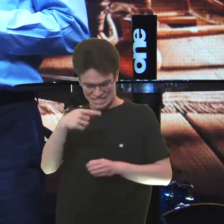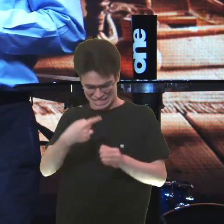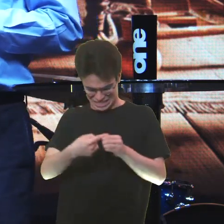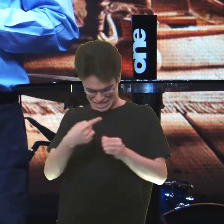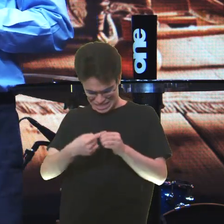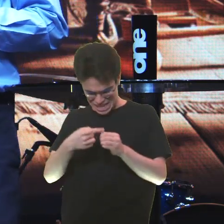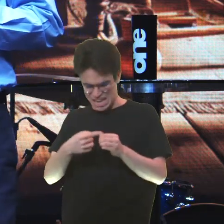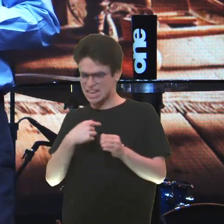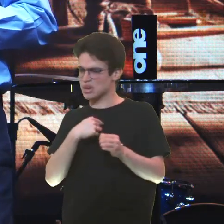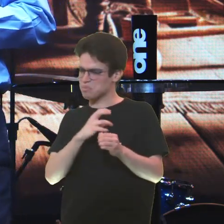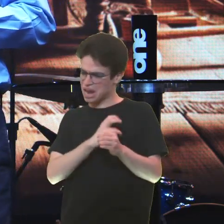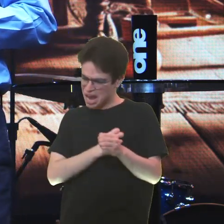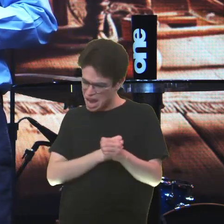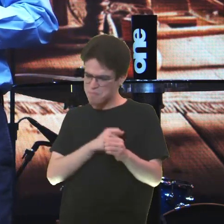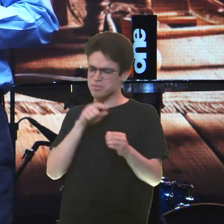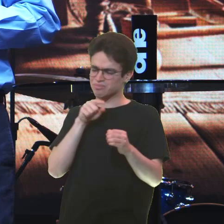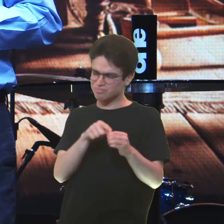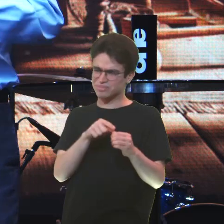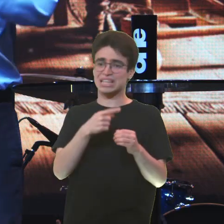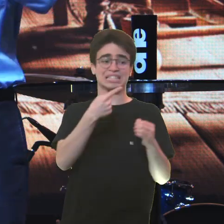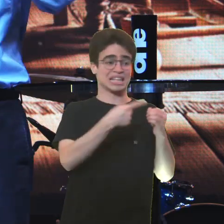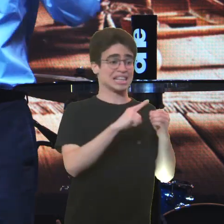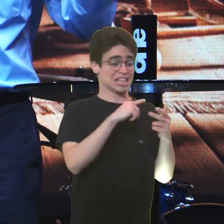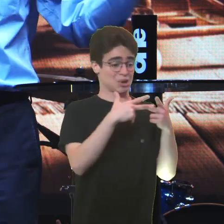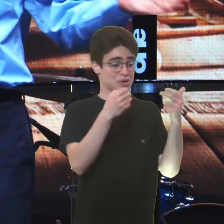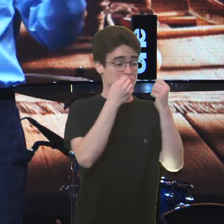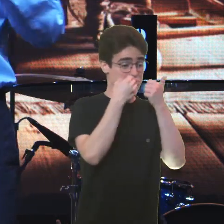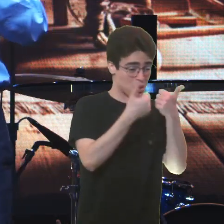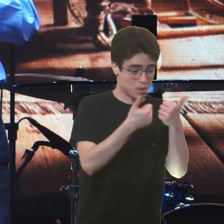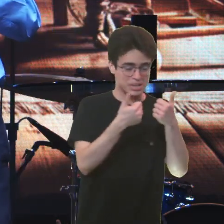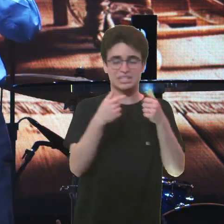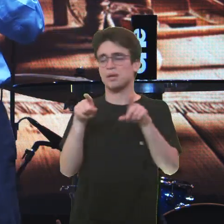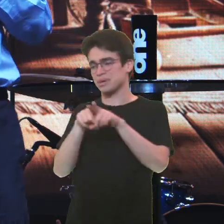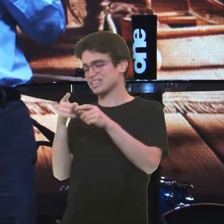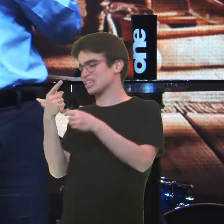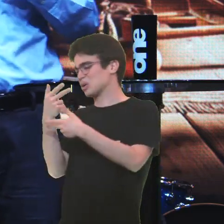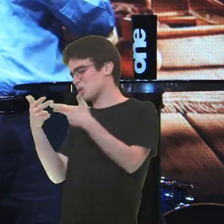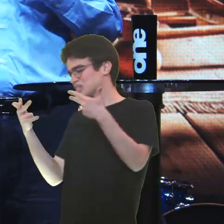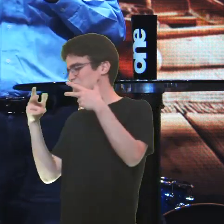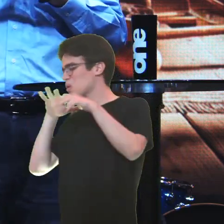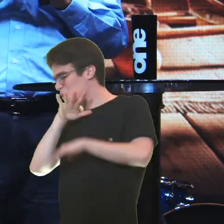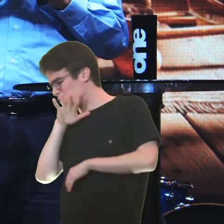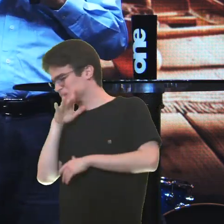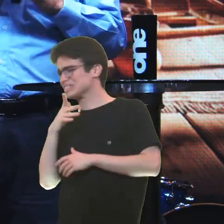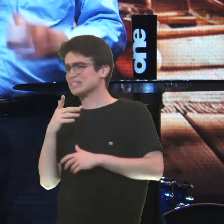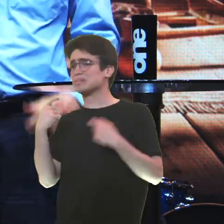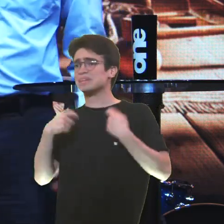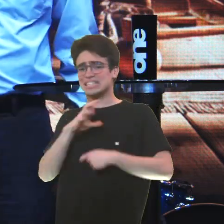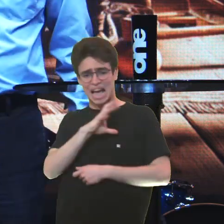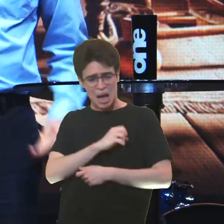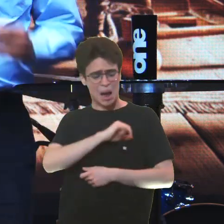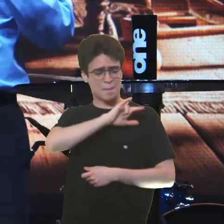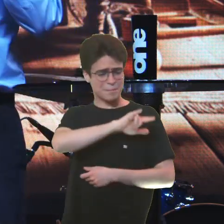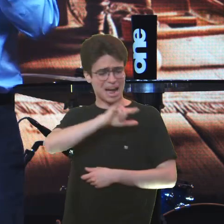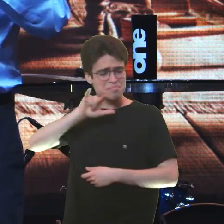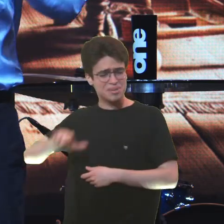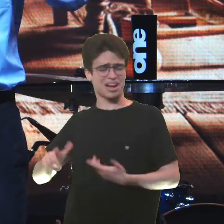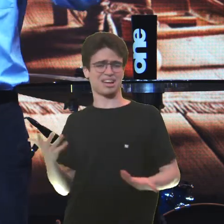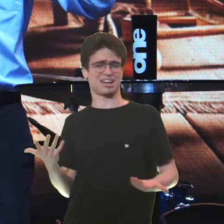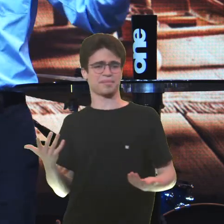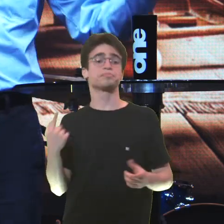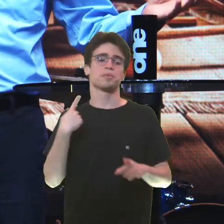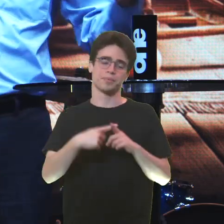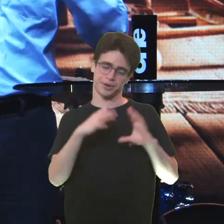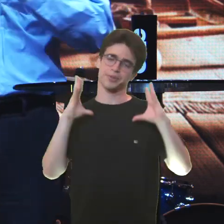as cidades com o bom e o ruim que elas possuem. Porque todas las ciudades tienen un lado bonito Porque todas as cidades têm um lado bonito y